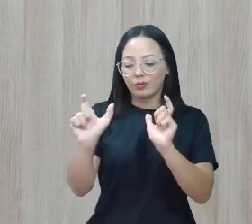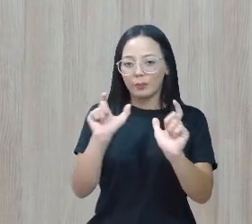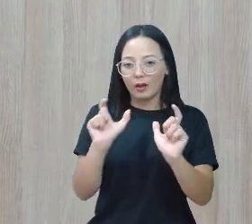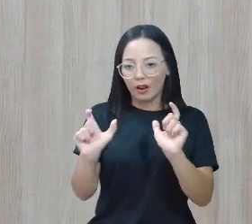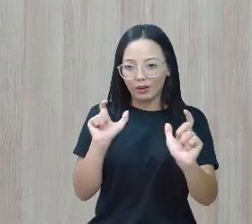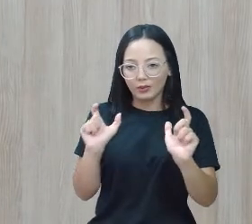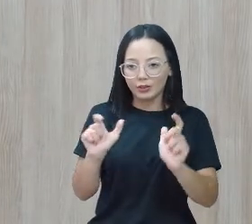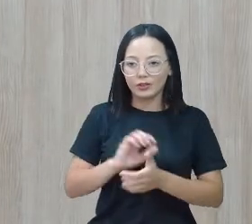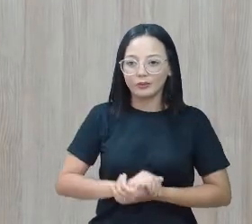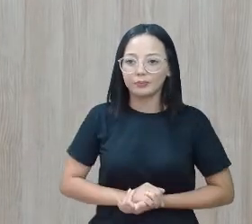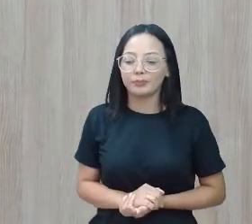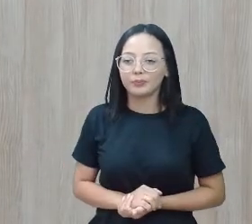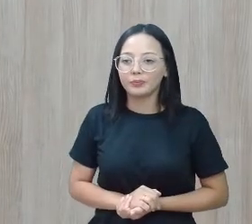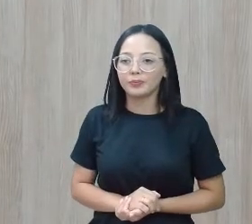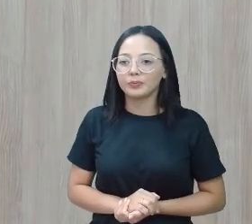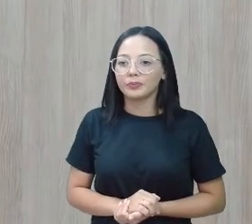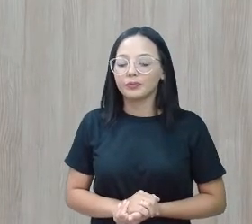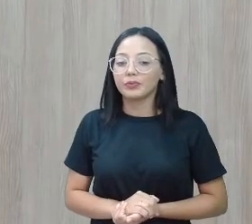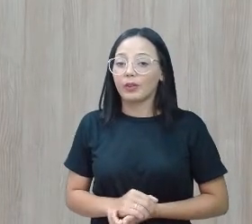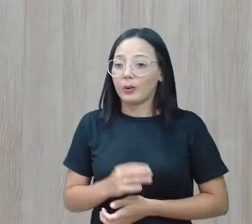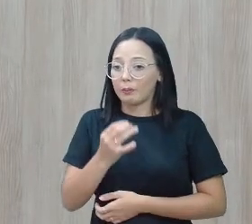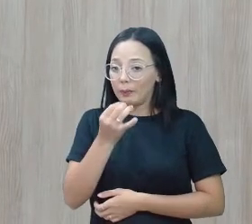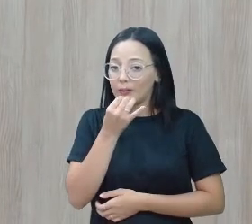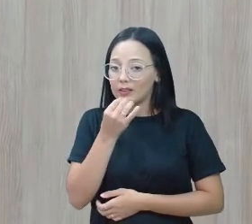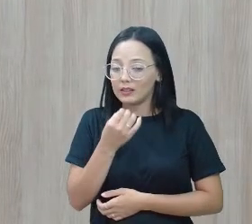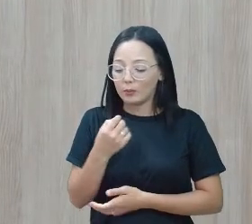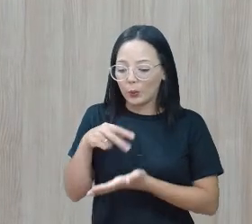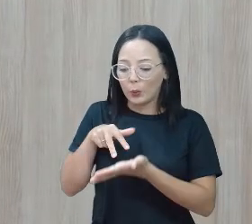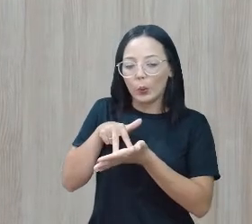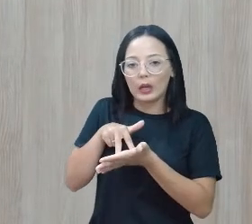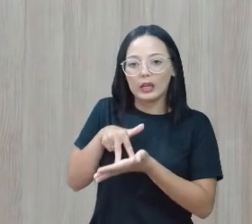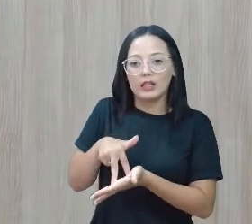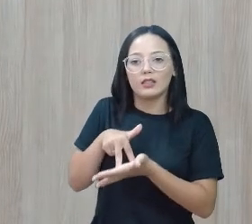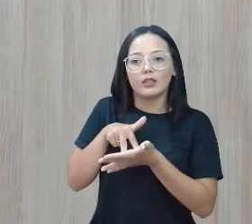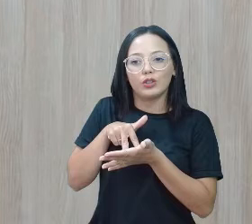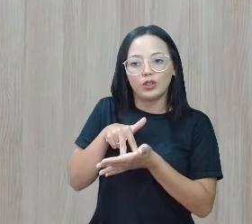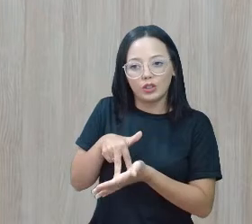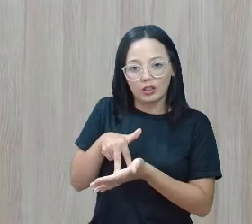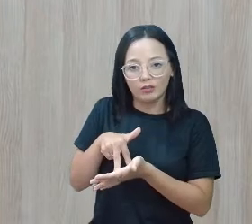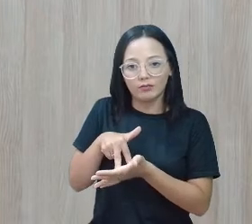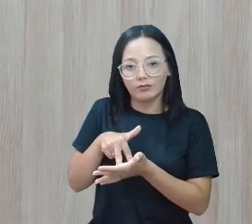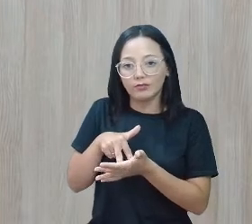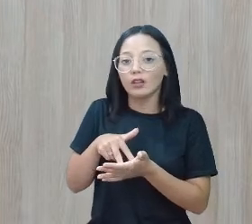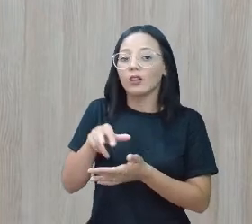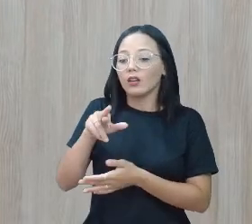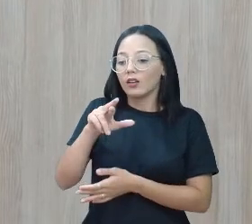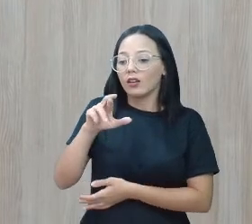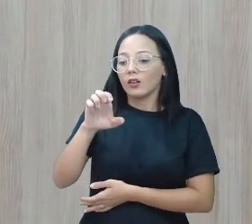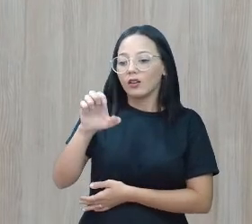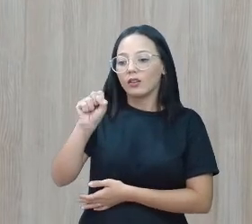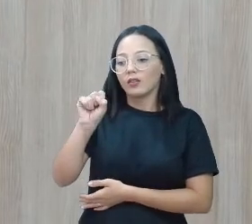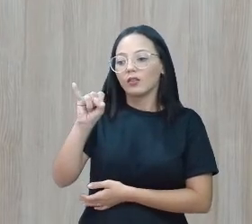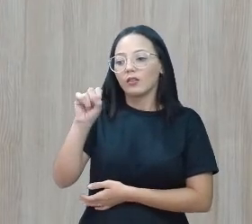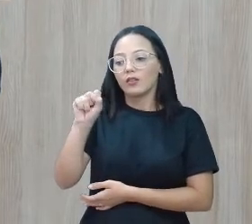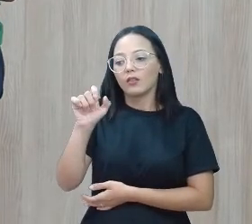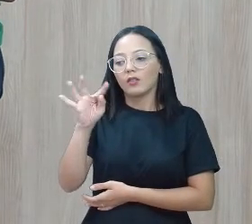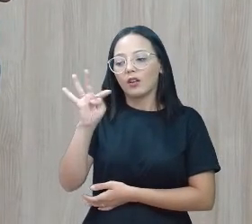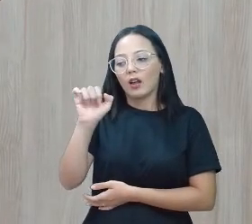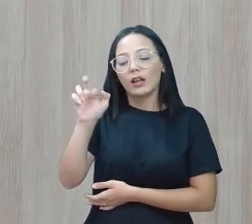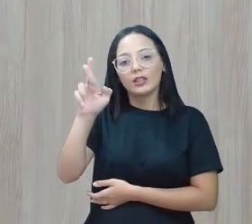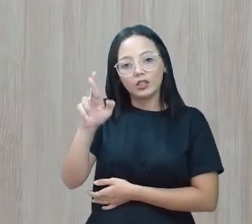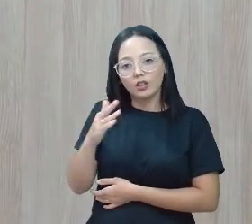palavras. Resistir, não é? Resistir. Então, a partir